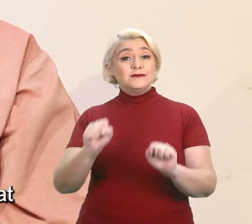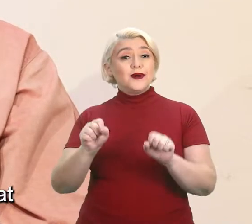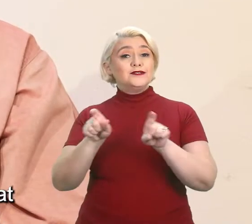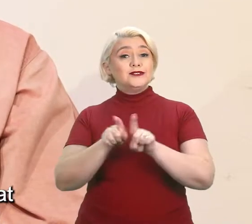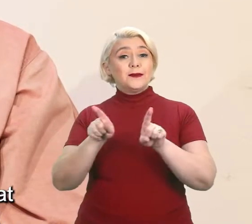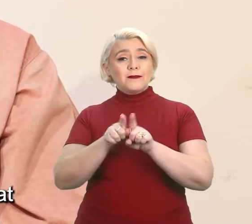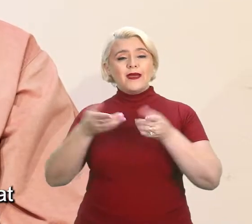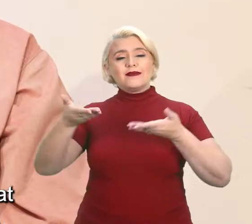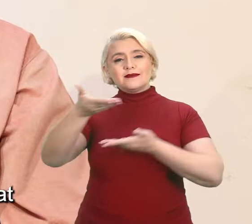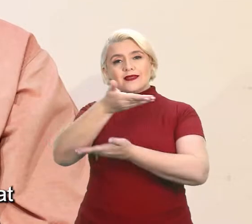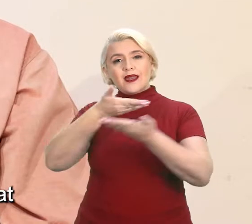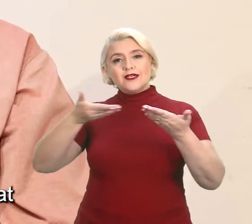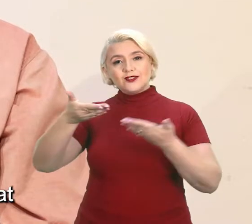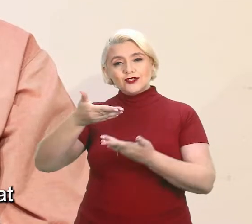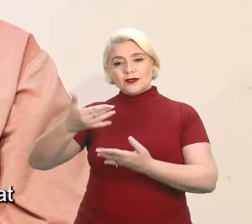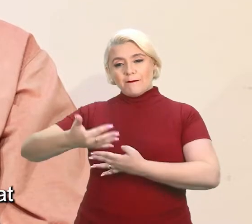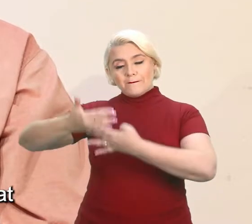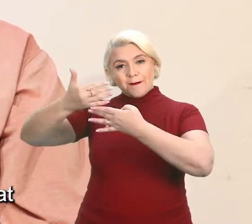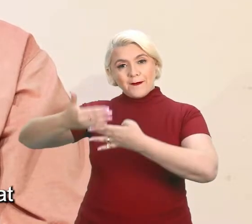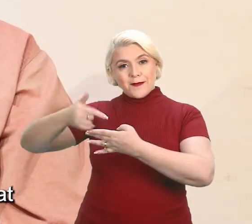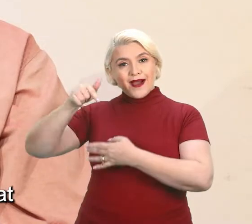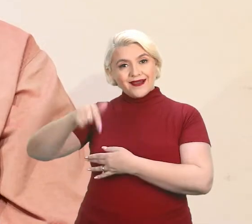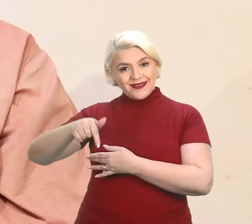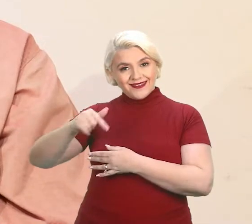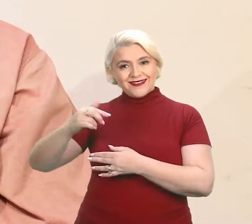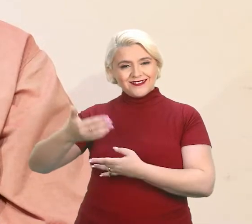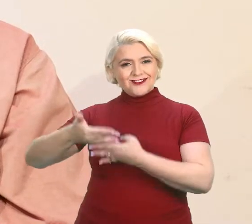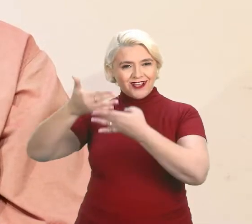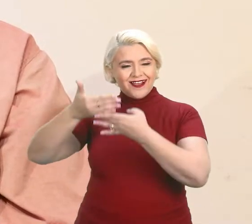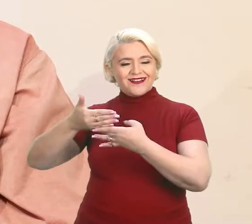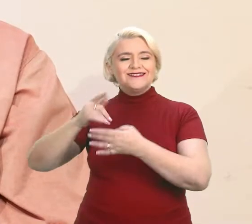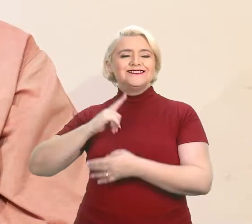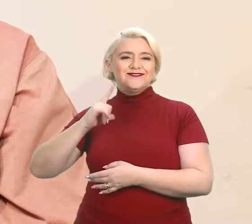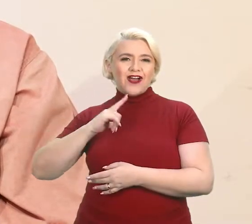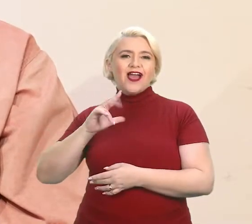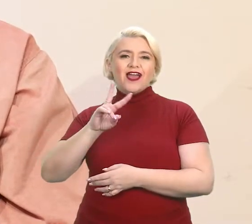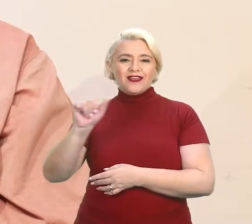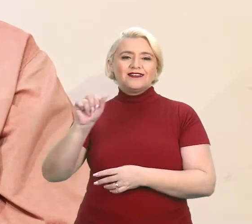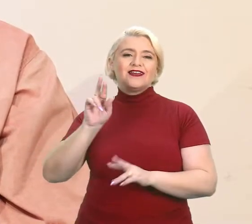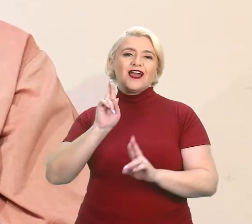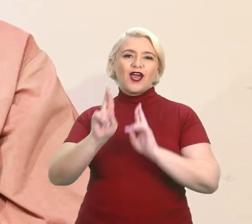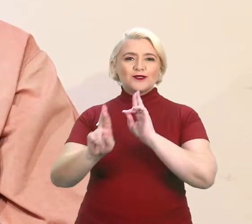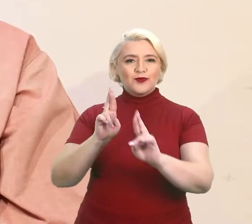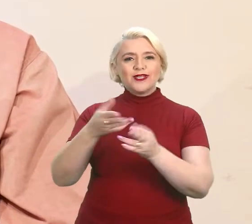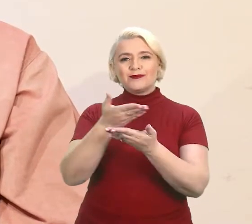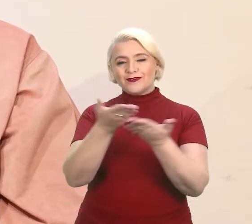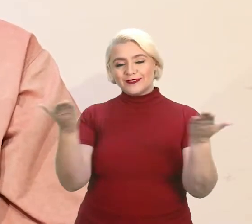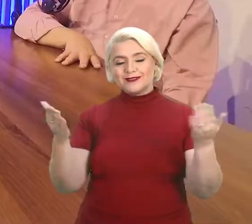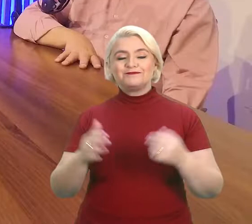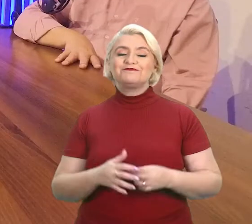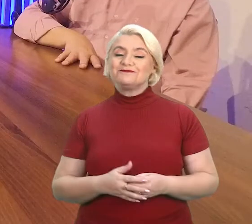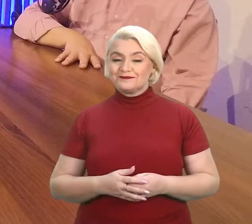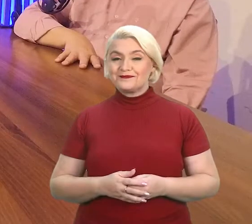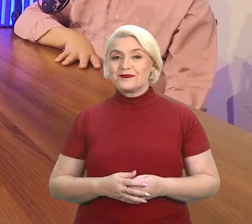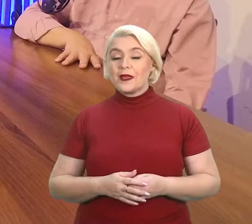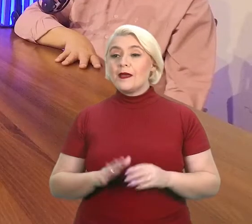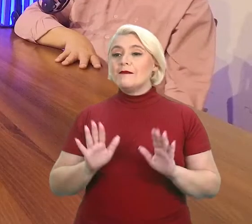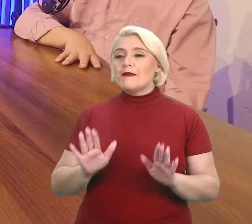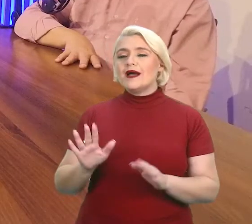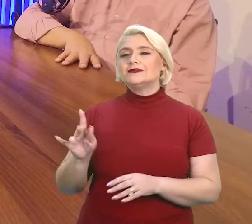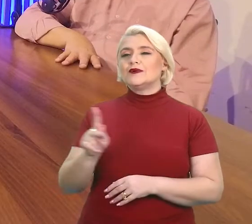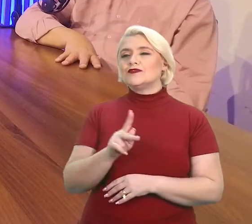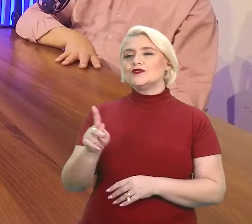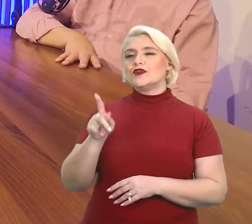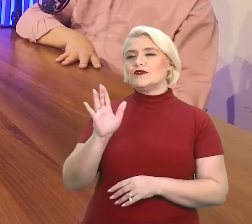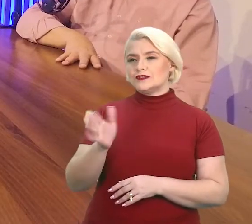né, ir interagindo no bate-papo aqui no chat, que a gente vai responder para você. Mas, professora, você